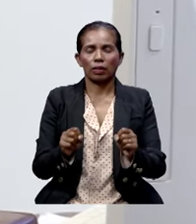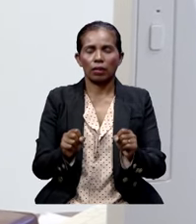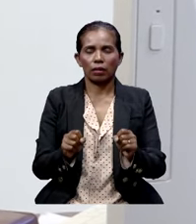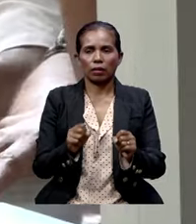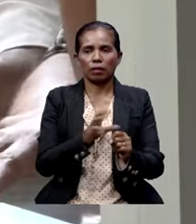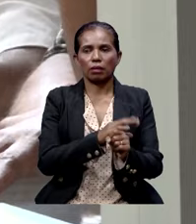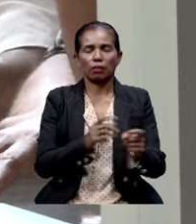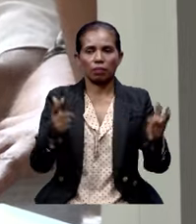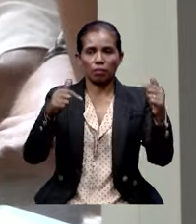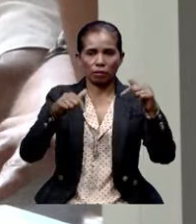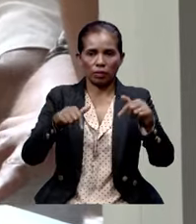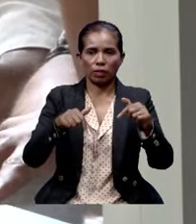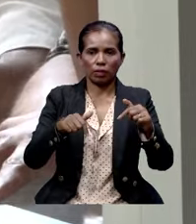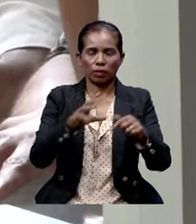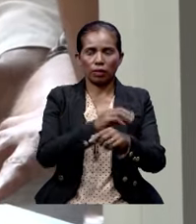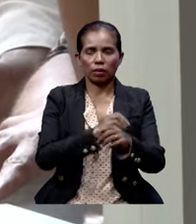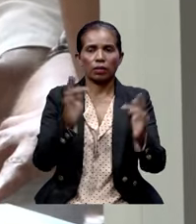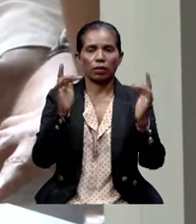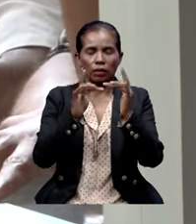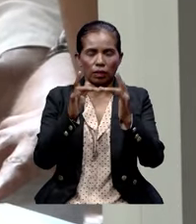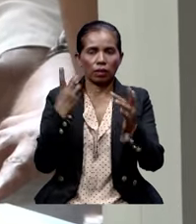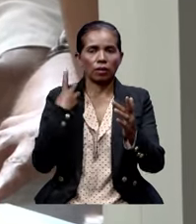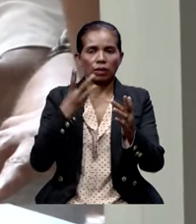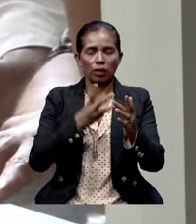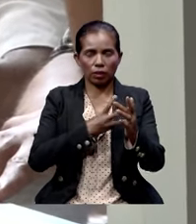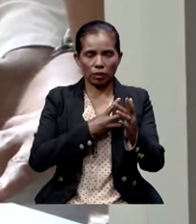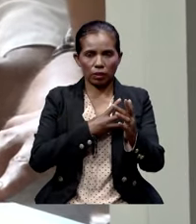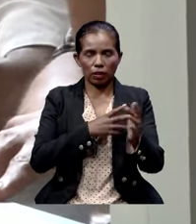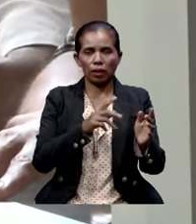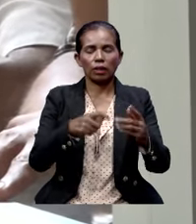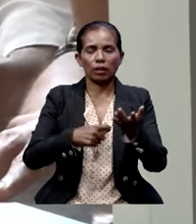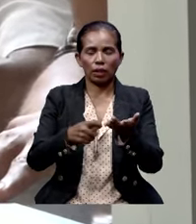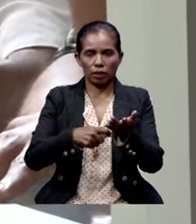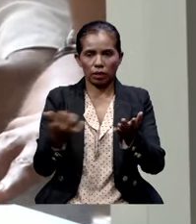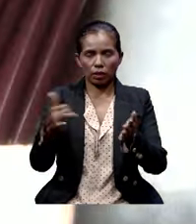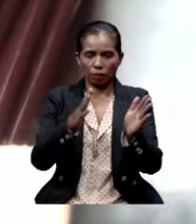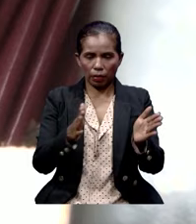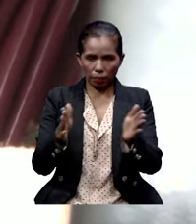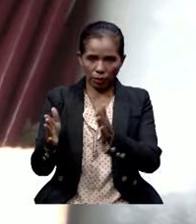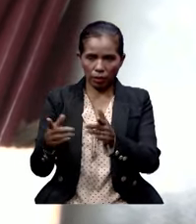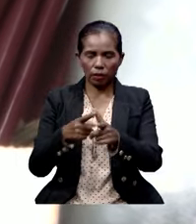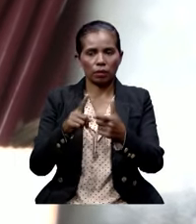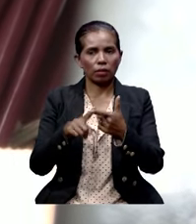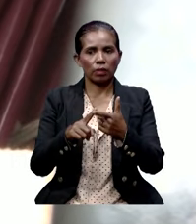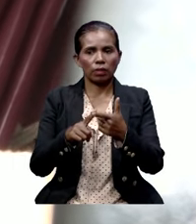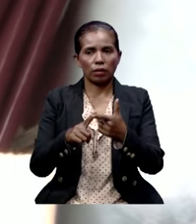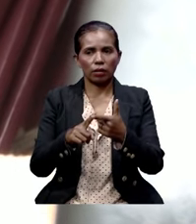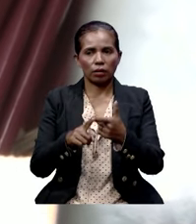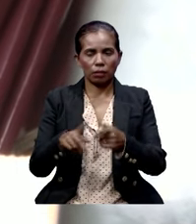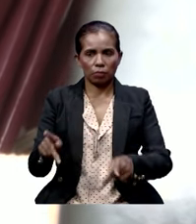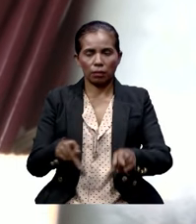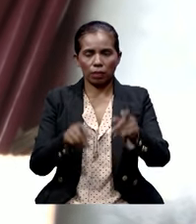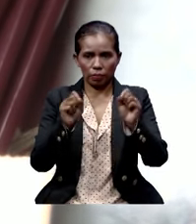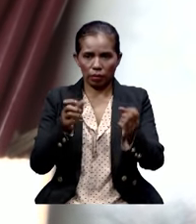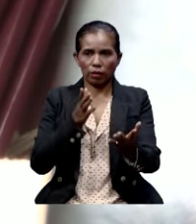access mai website neve matita teknik sira prepara depois de lançamento em público pela acesso